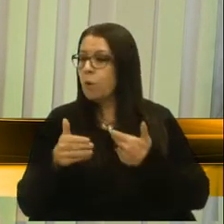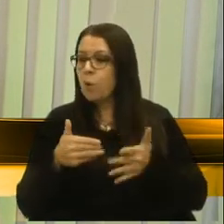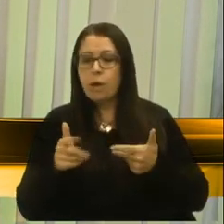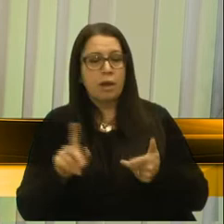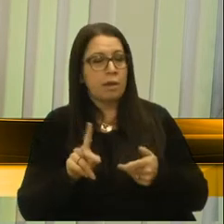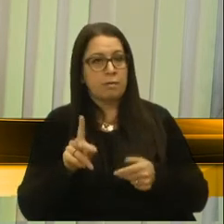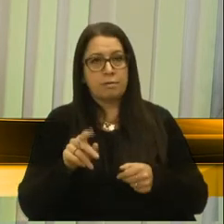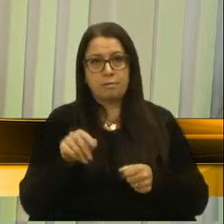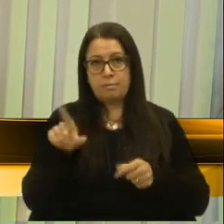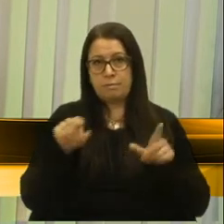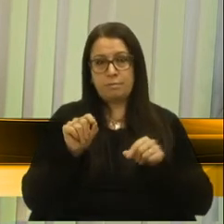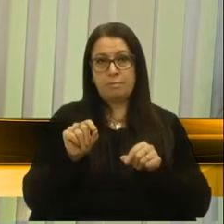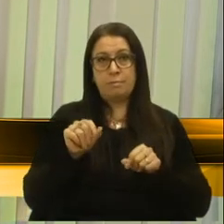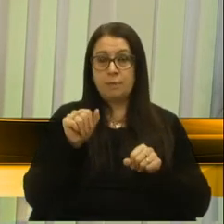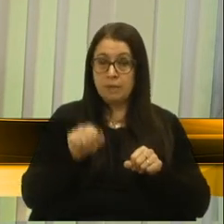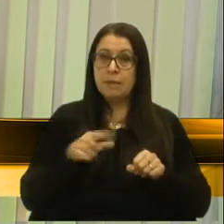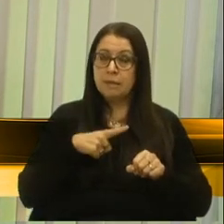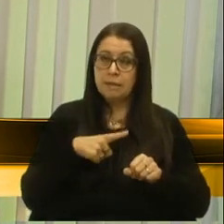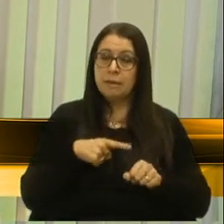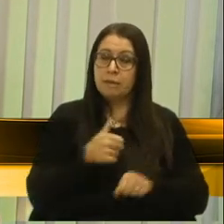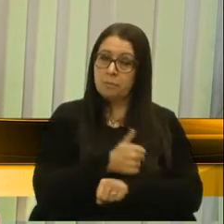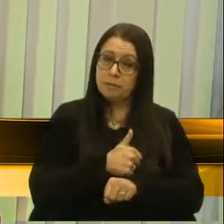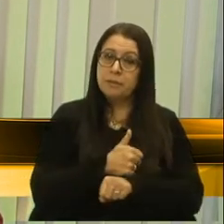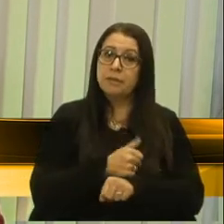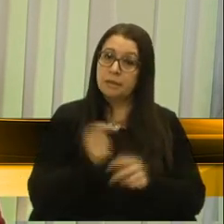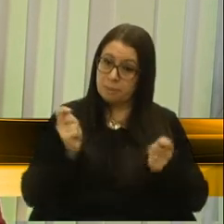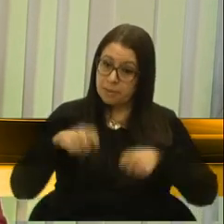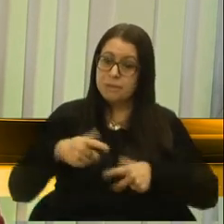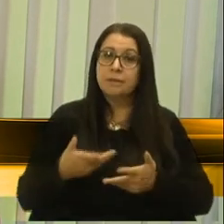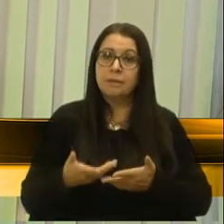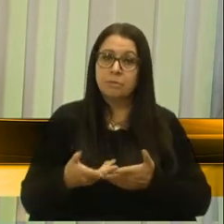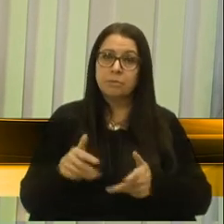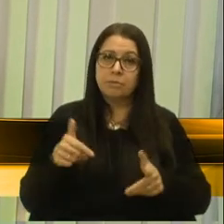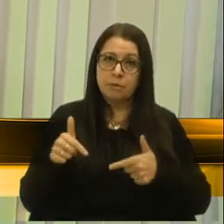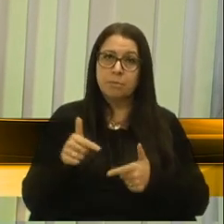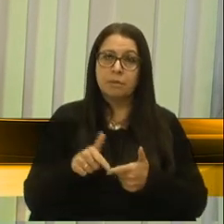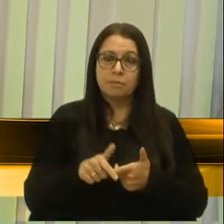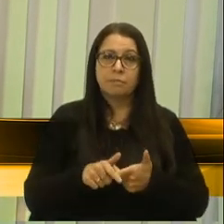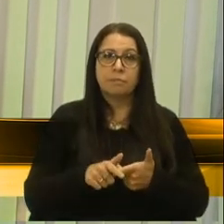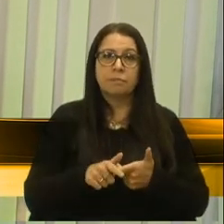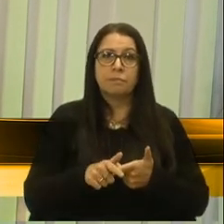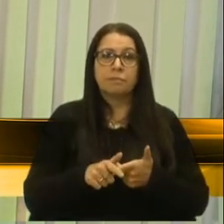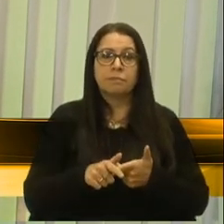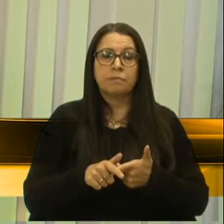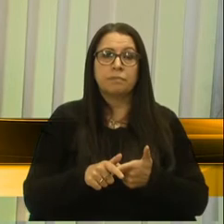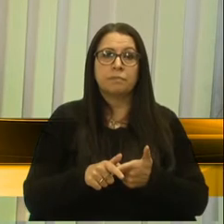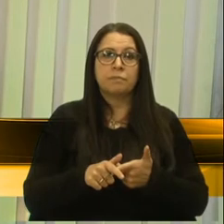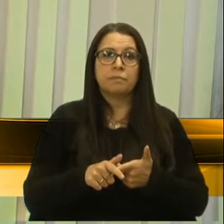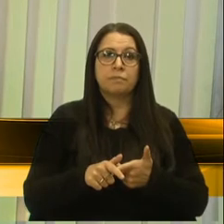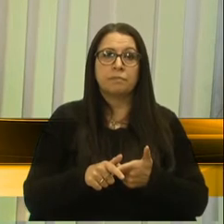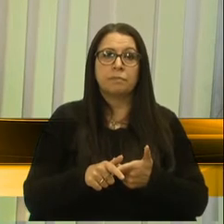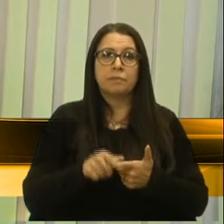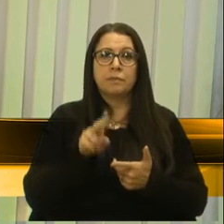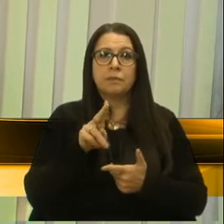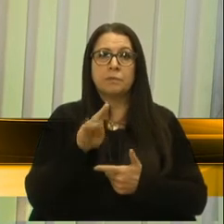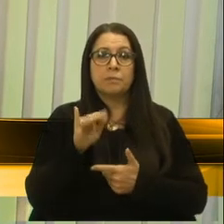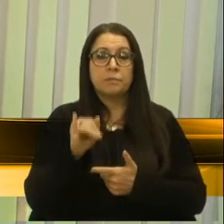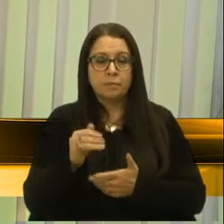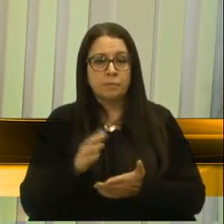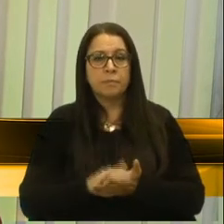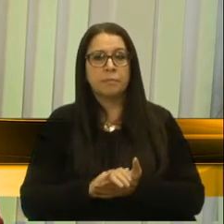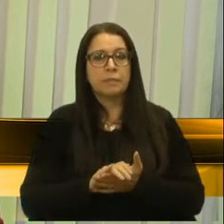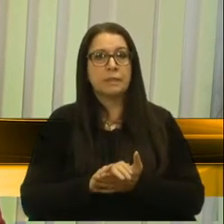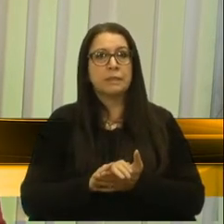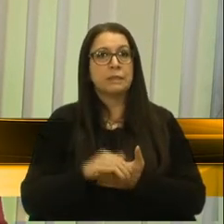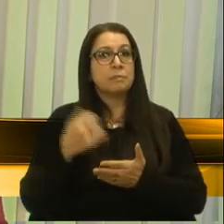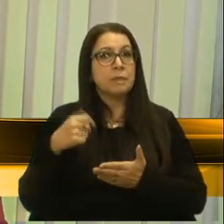de saúde, são profissionais que tenham a capacitação para trabalhar na parte intensiva da UTI. Então, a